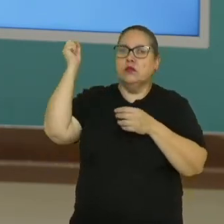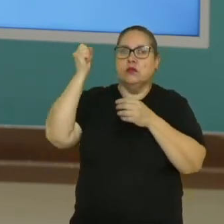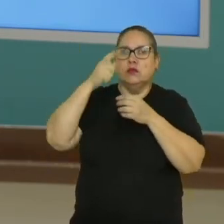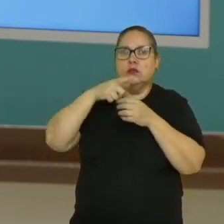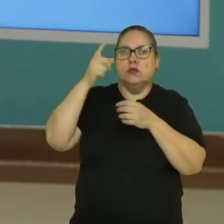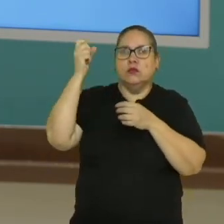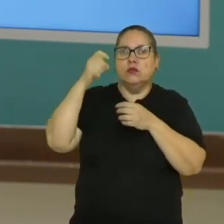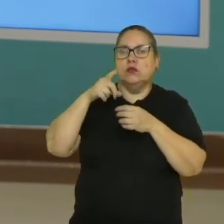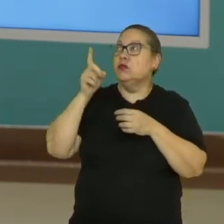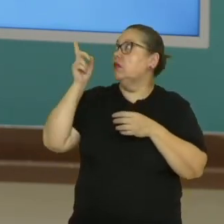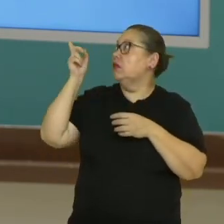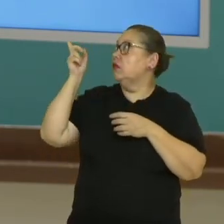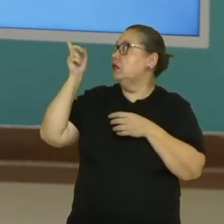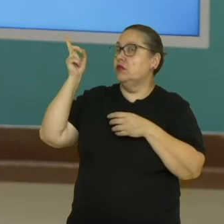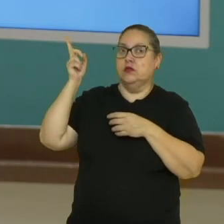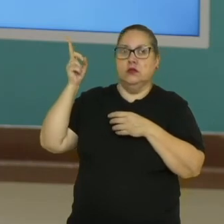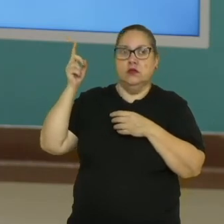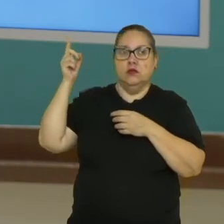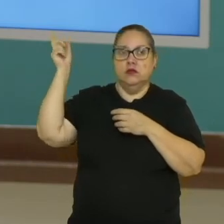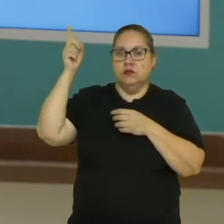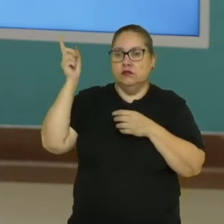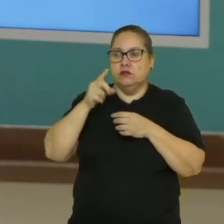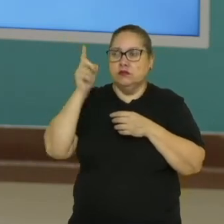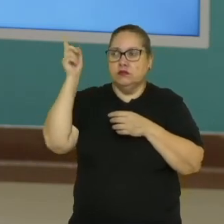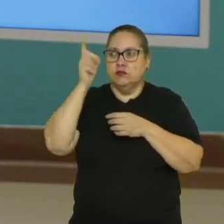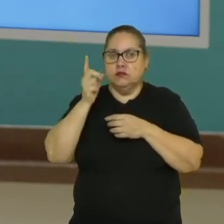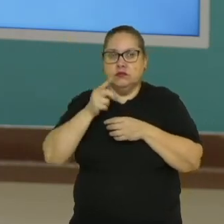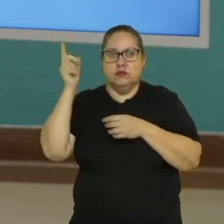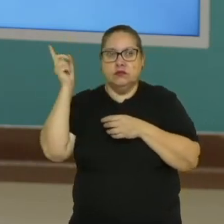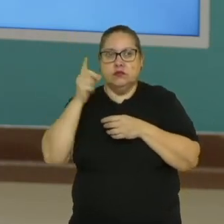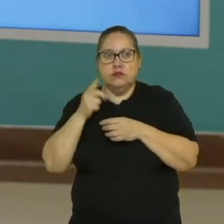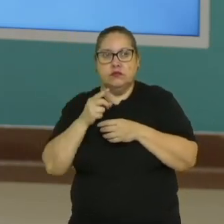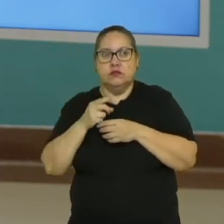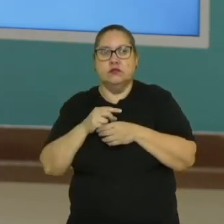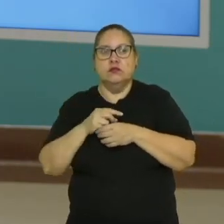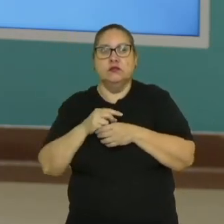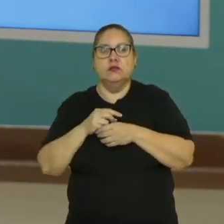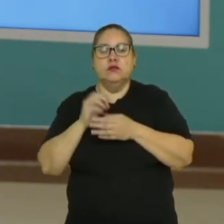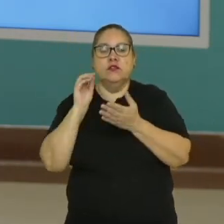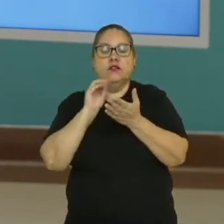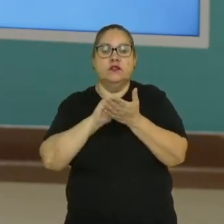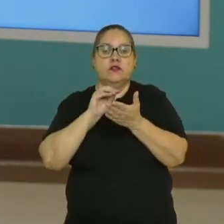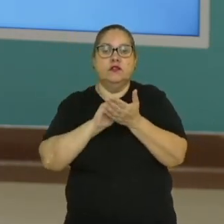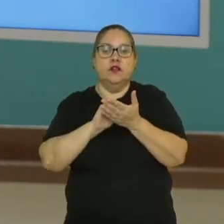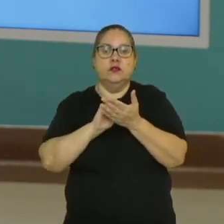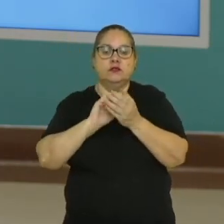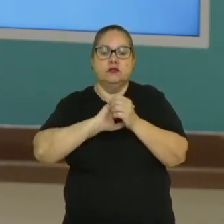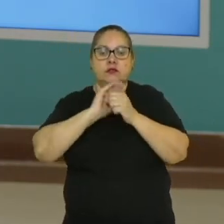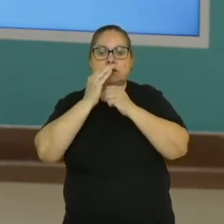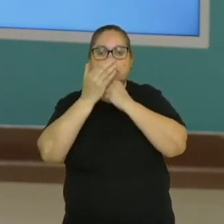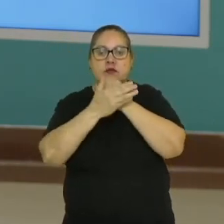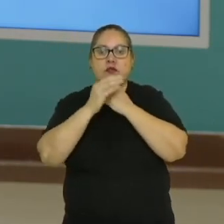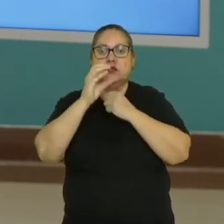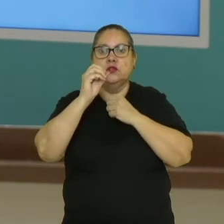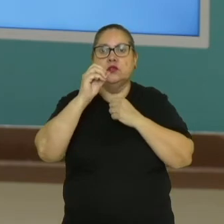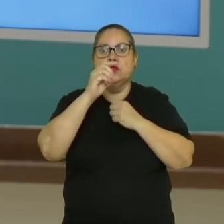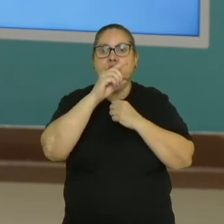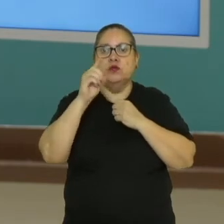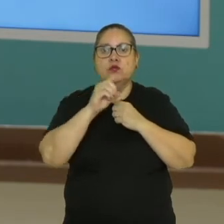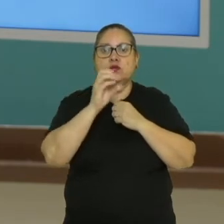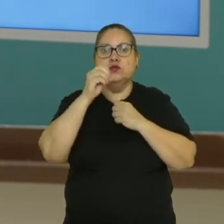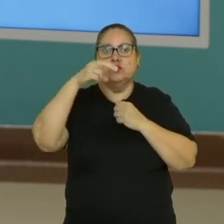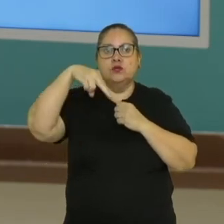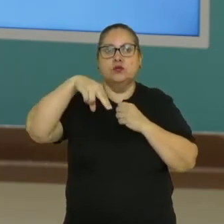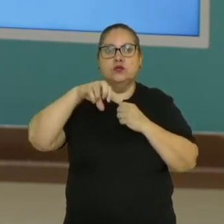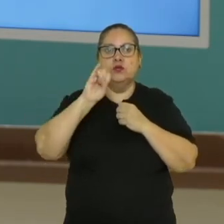cantinho direito? E vindo uns raios para a superfície? A ausência da camada de ozônio, chegando muitos